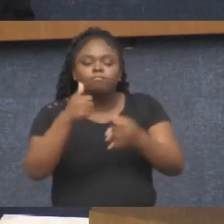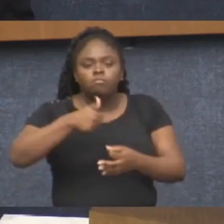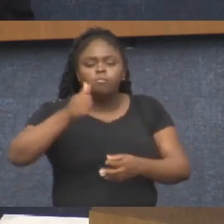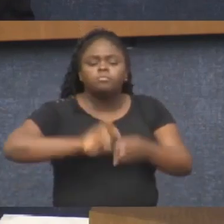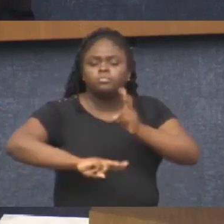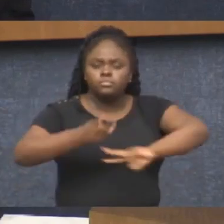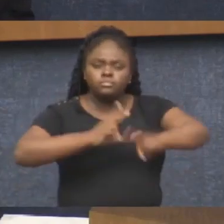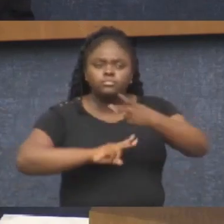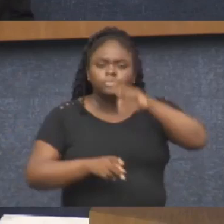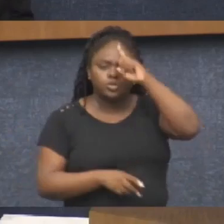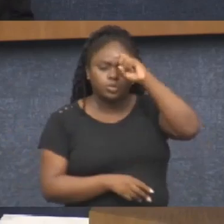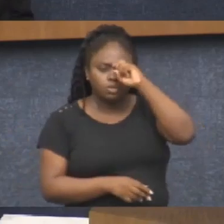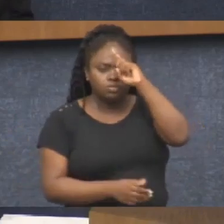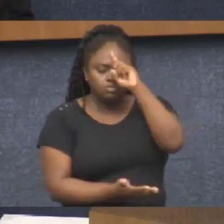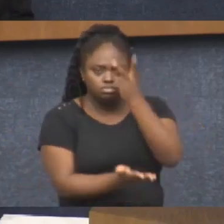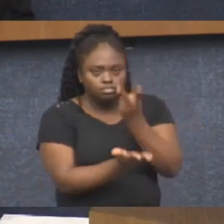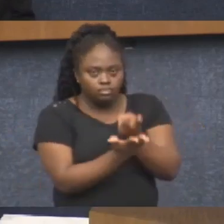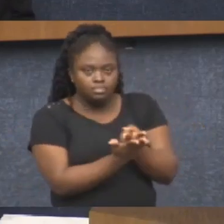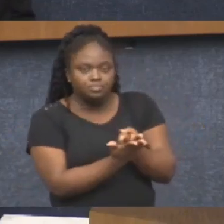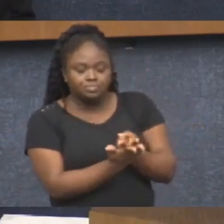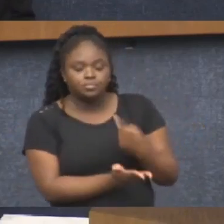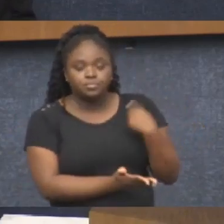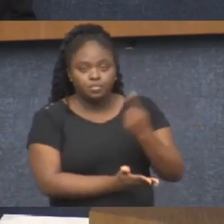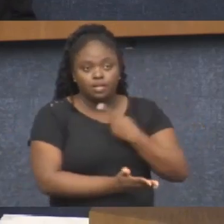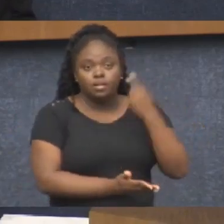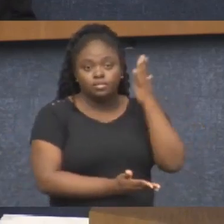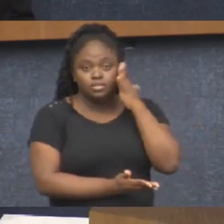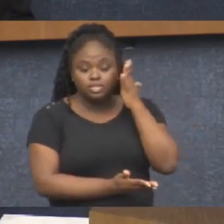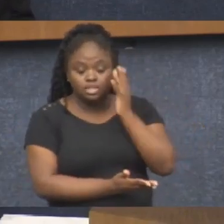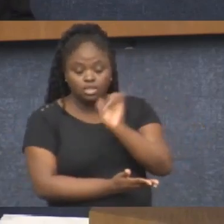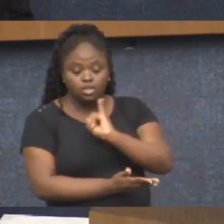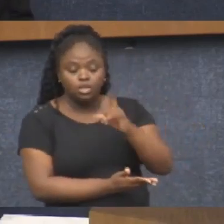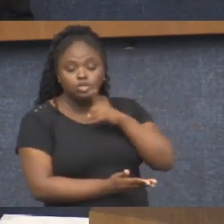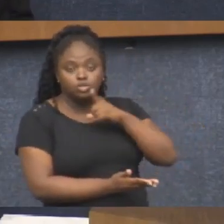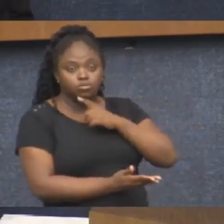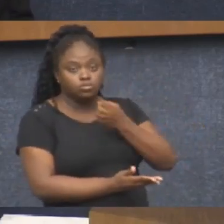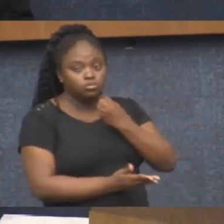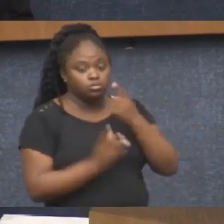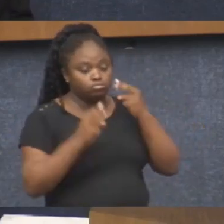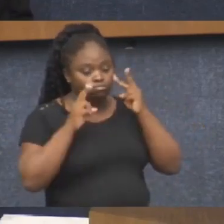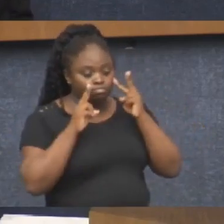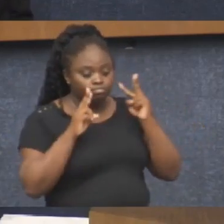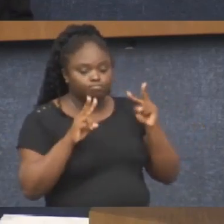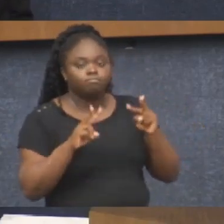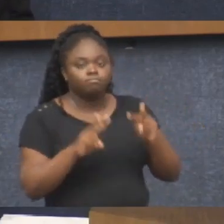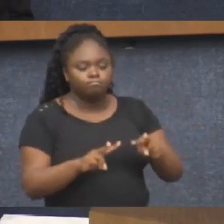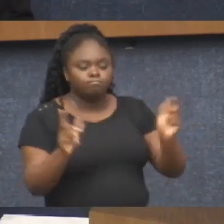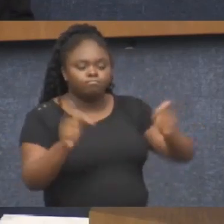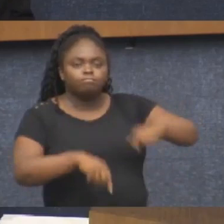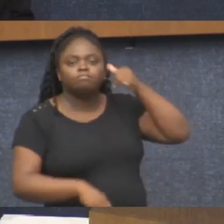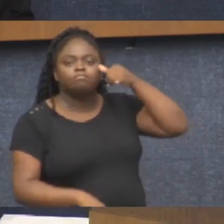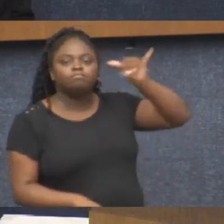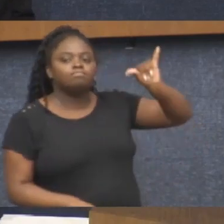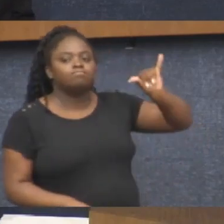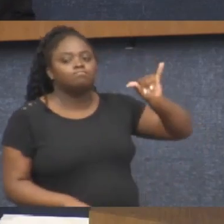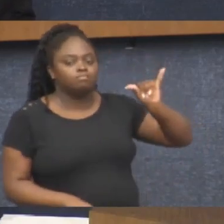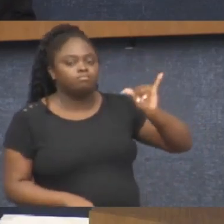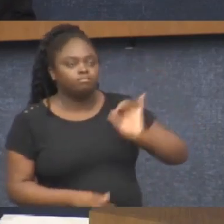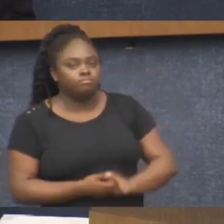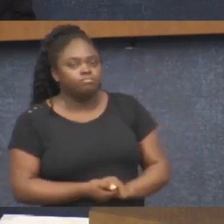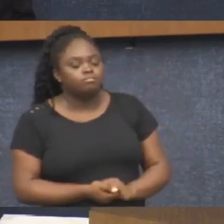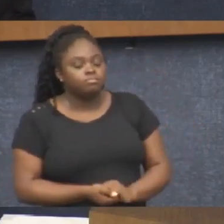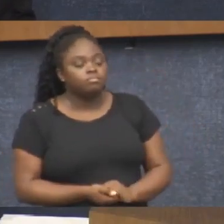internações hospitalares que a gente sabe que, se tem uma boa atuação da atenção primária, a gente poderia evitá-la.